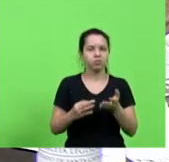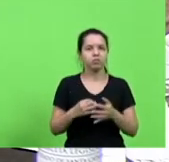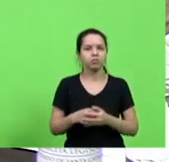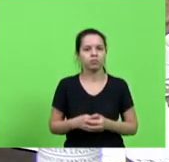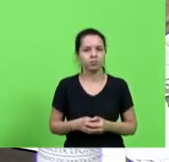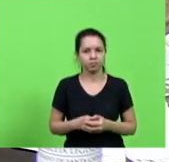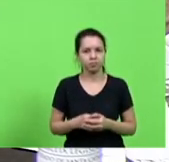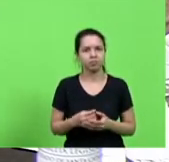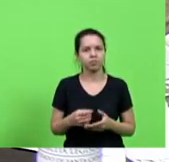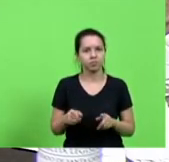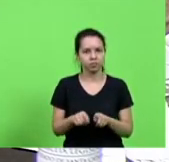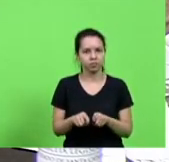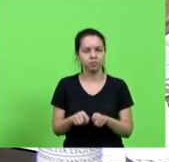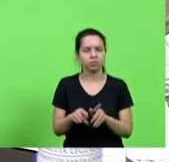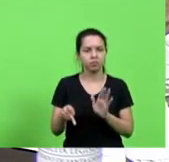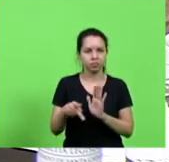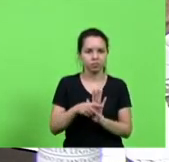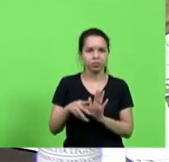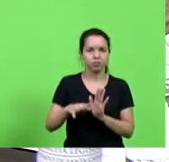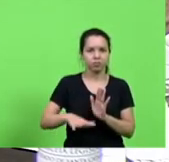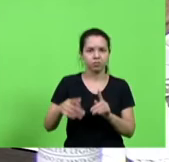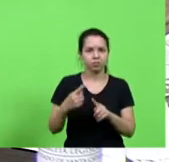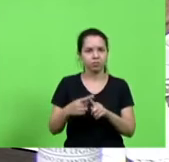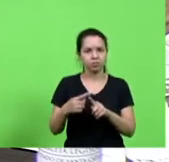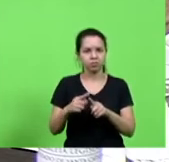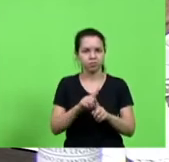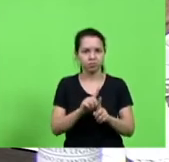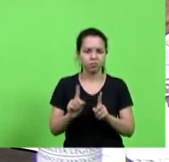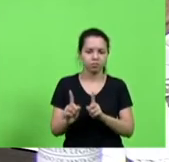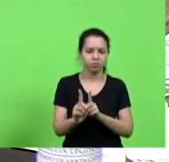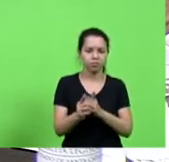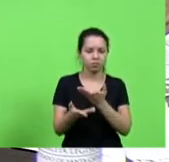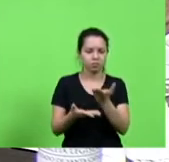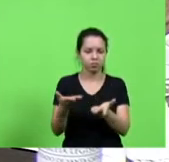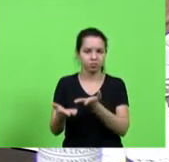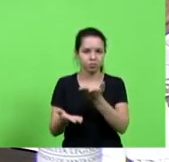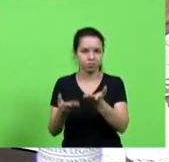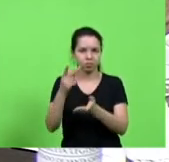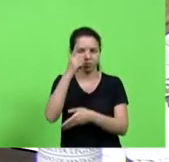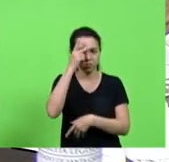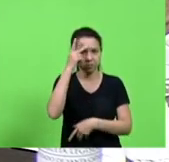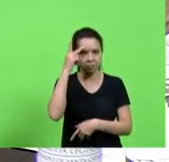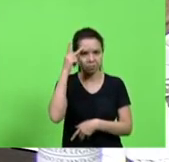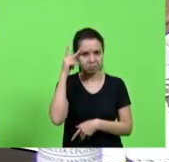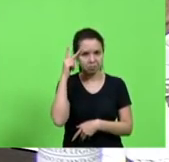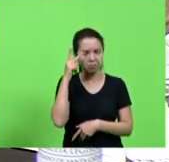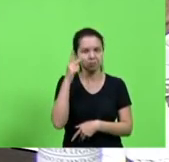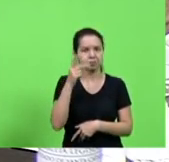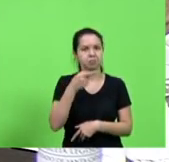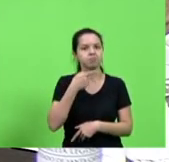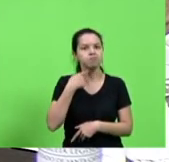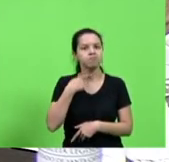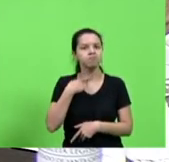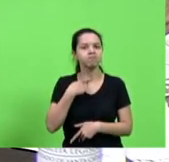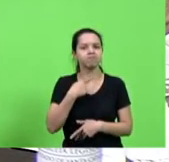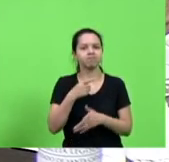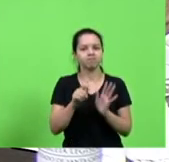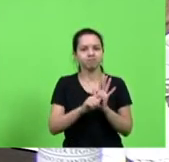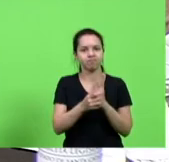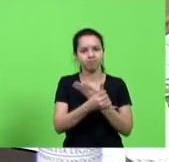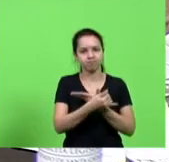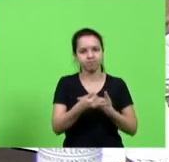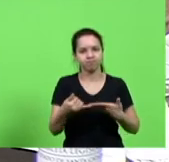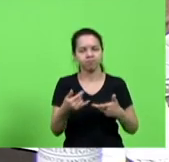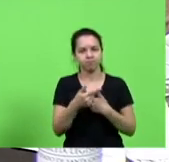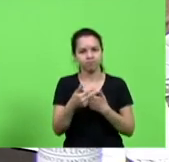nessa perspectiva, porque estão à frente, cuidando, não é, de dependentes químicos. São mais de 3 mil